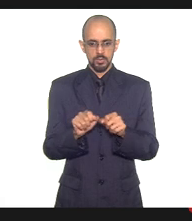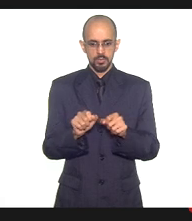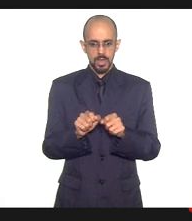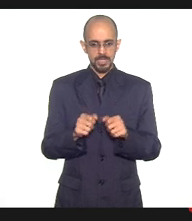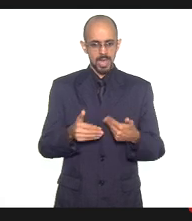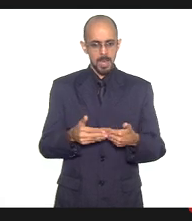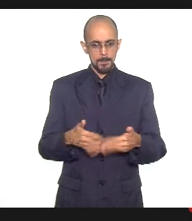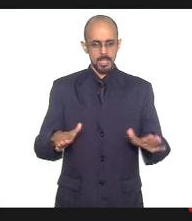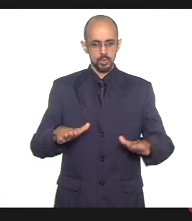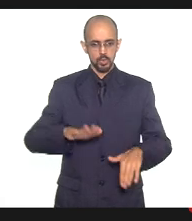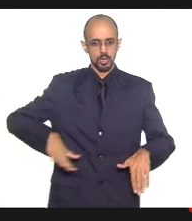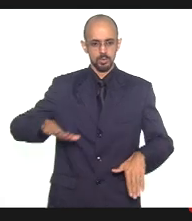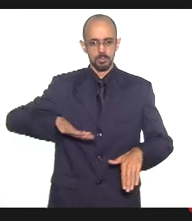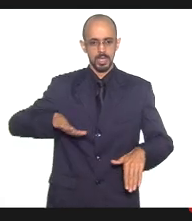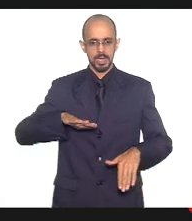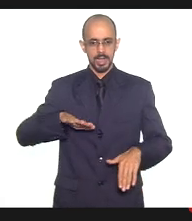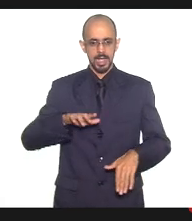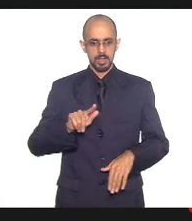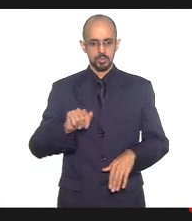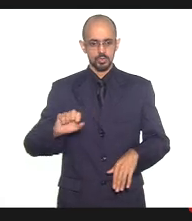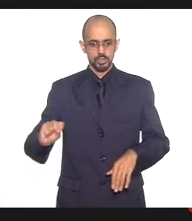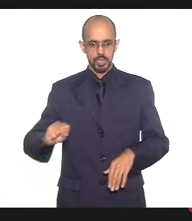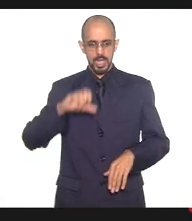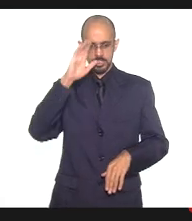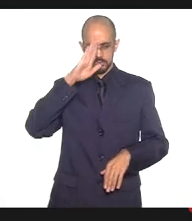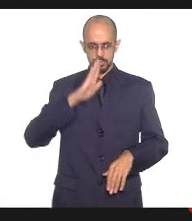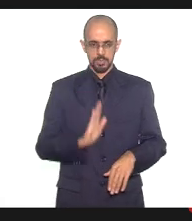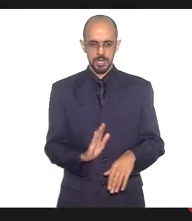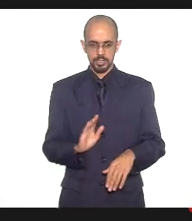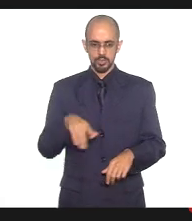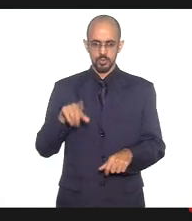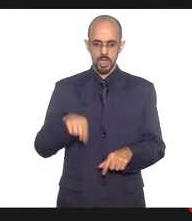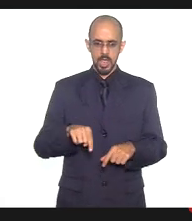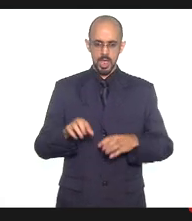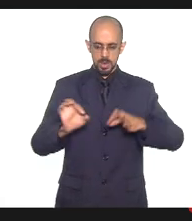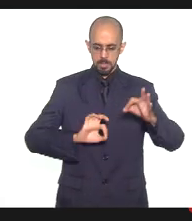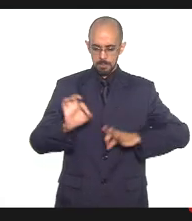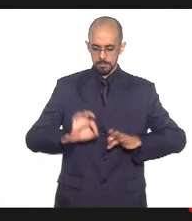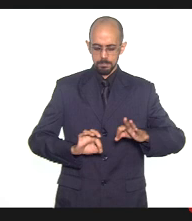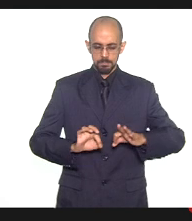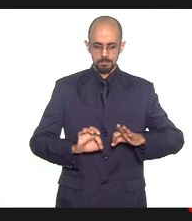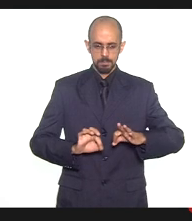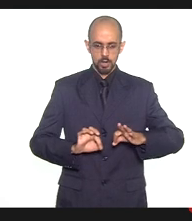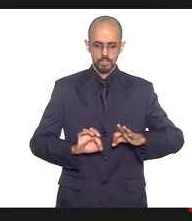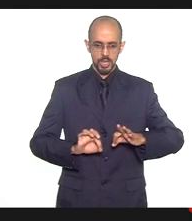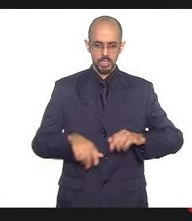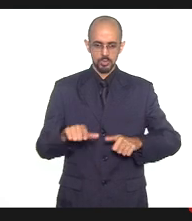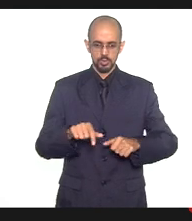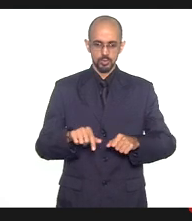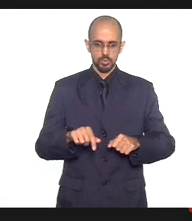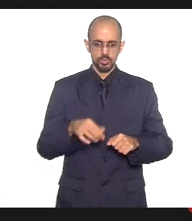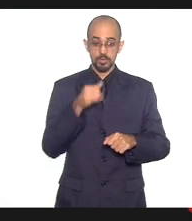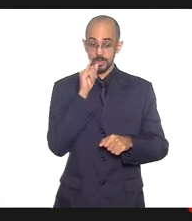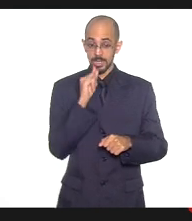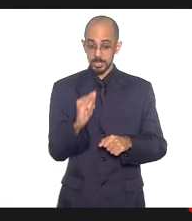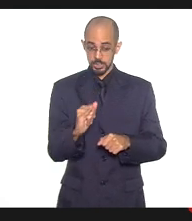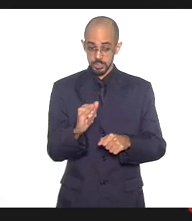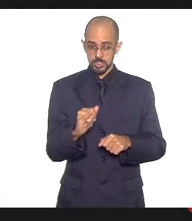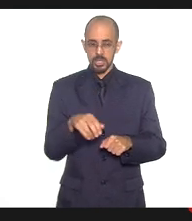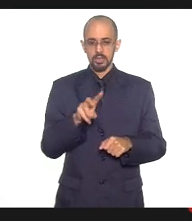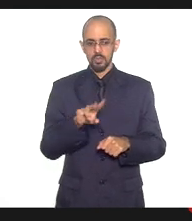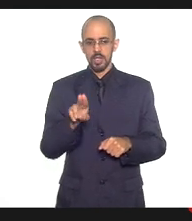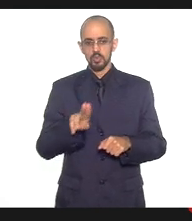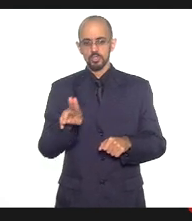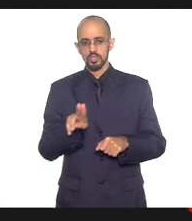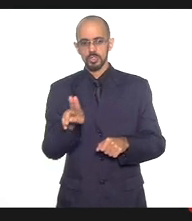Brasil. Né? É um projeto de uma planta termoelétrica que utilizará gás do pré-sal. Meu colega Andrés vai falar um pouco sobre a